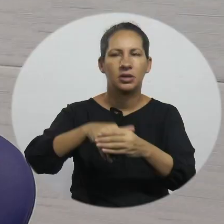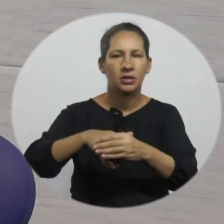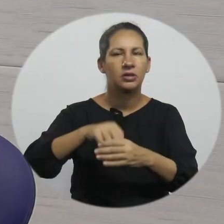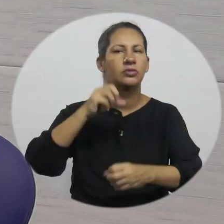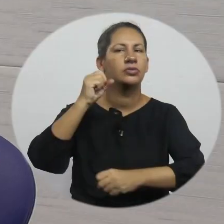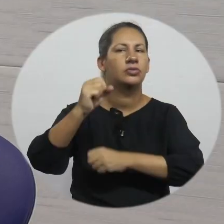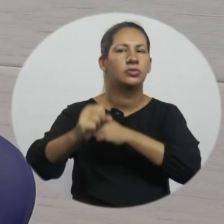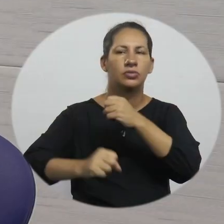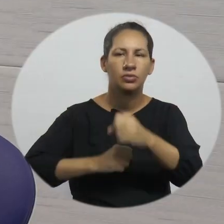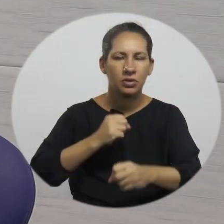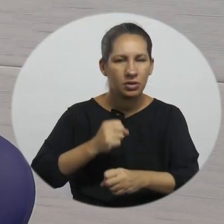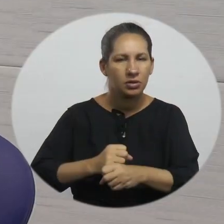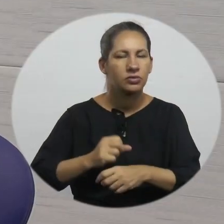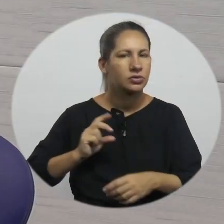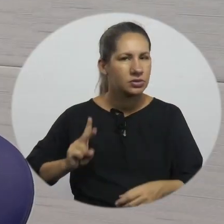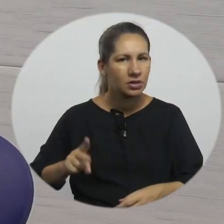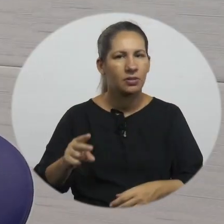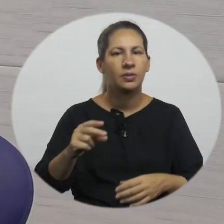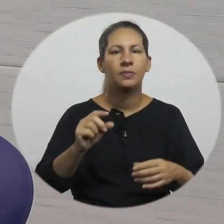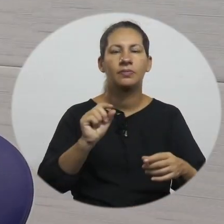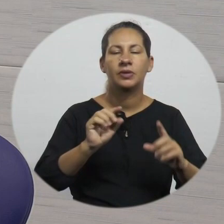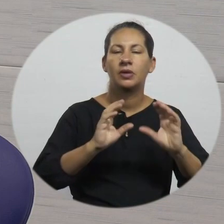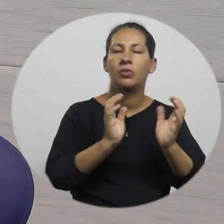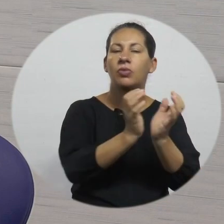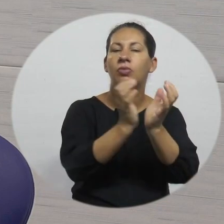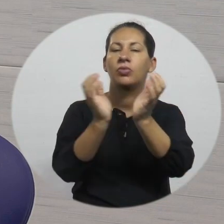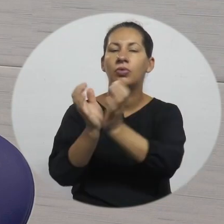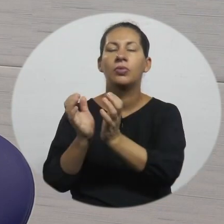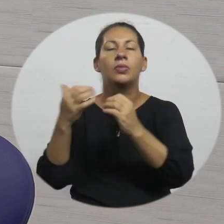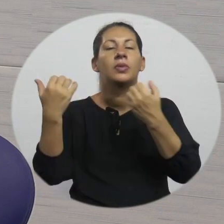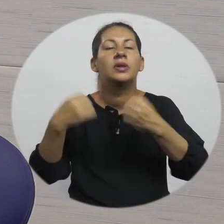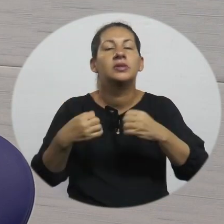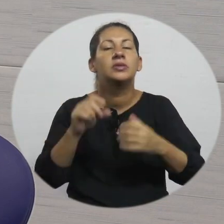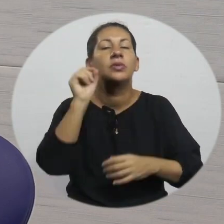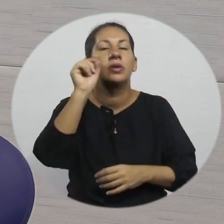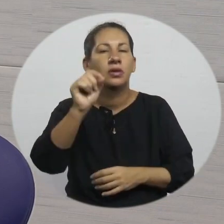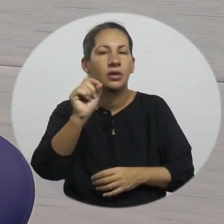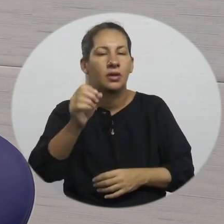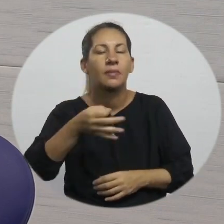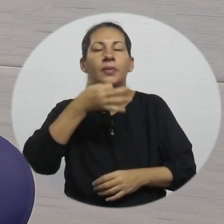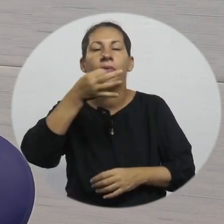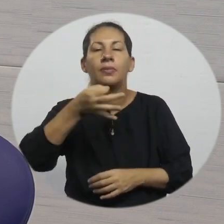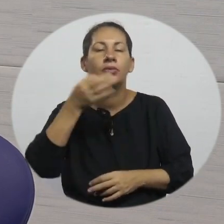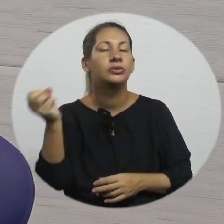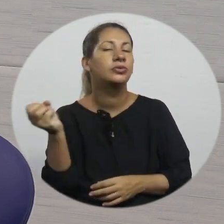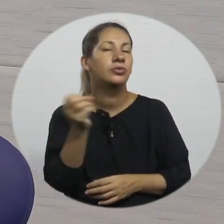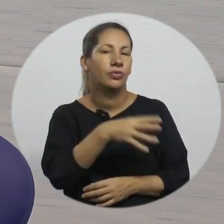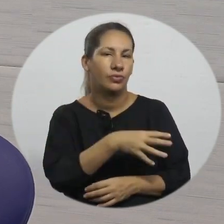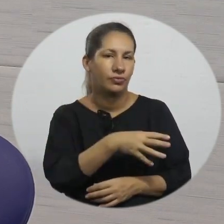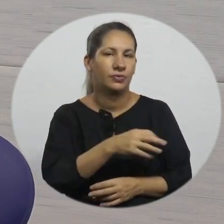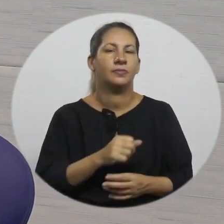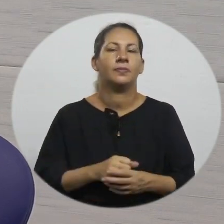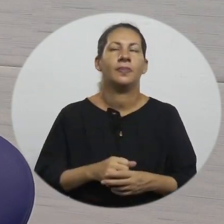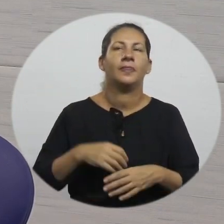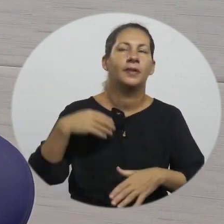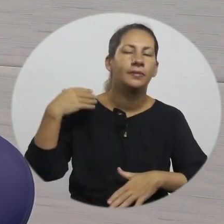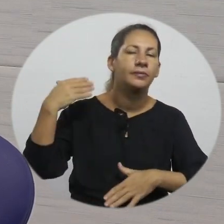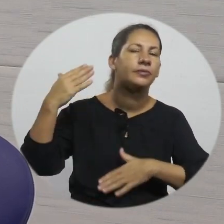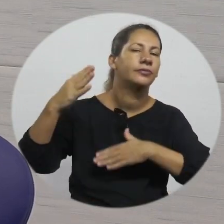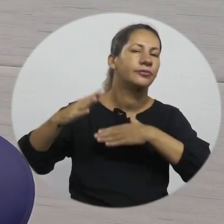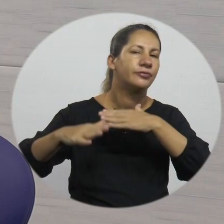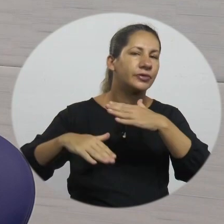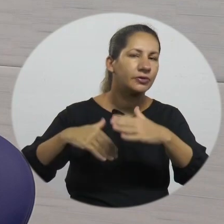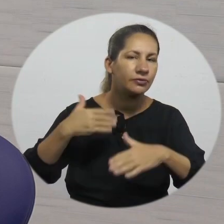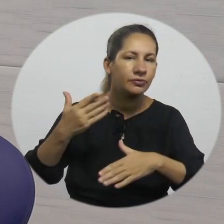pleito, mas o que foi demandado desses grupos de trabalho é que eles precisariam trabalhar propostas inovadoras. A gente vem passando